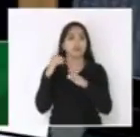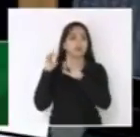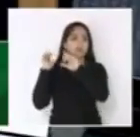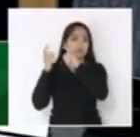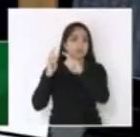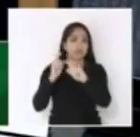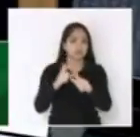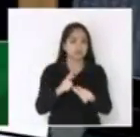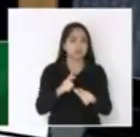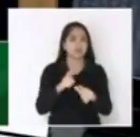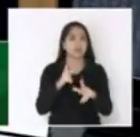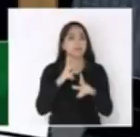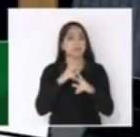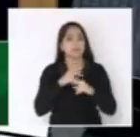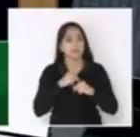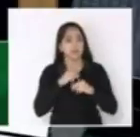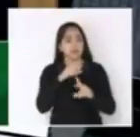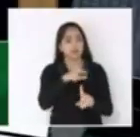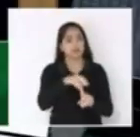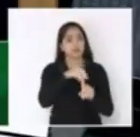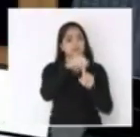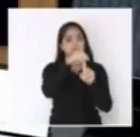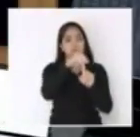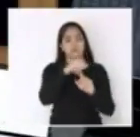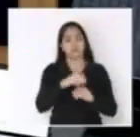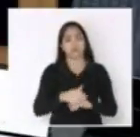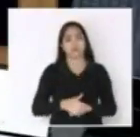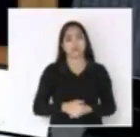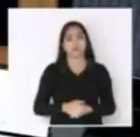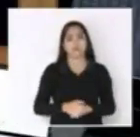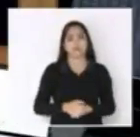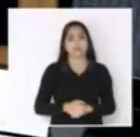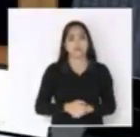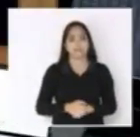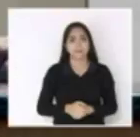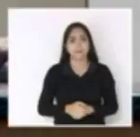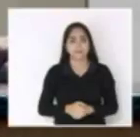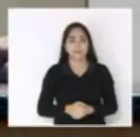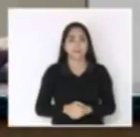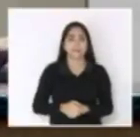e merece sempre esse destaque. Parabéns a vocês. Obrigado, deputado.